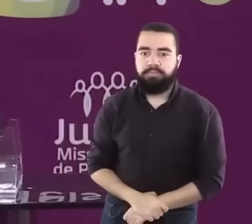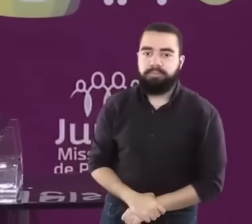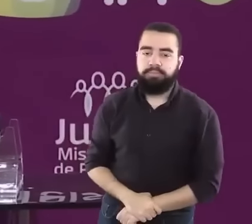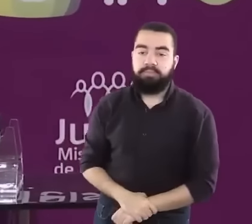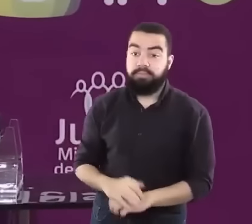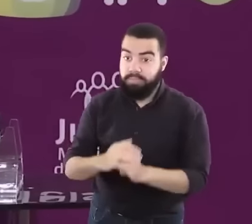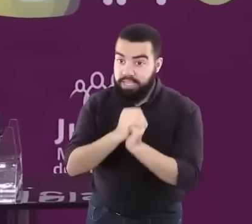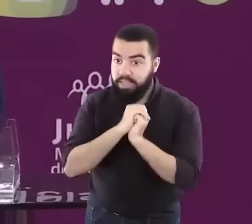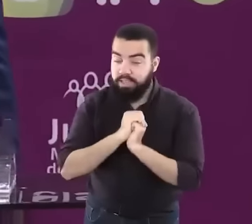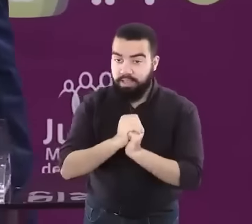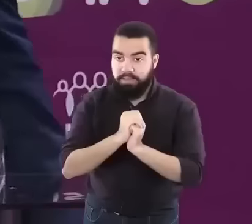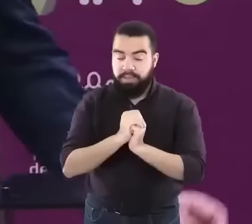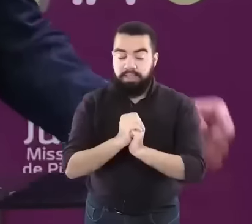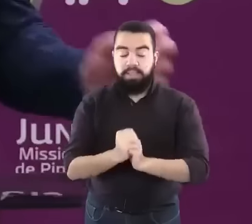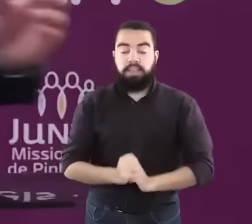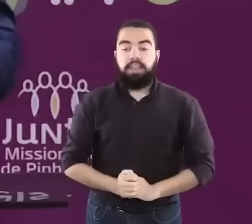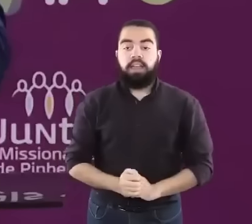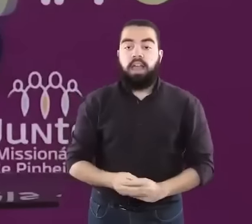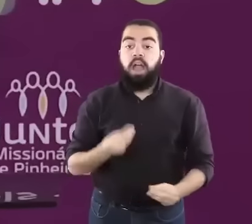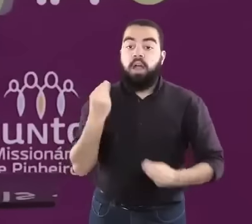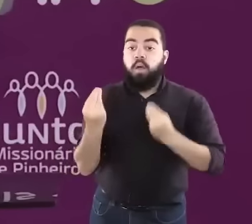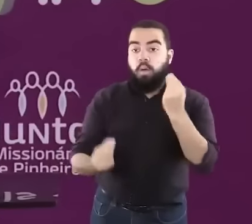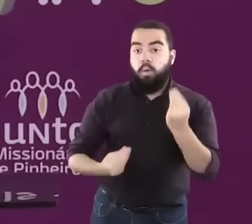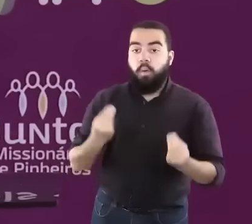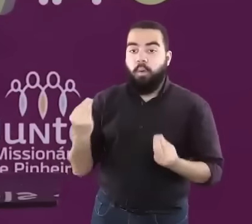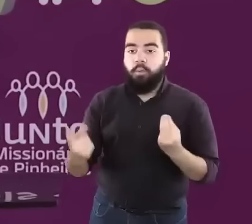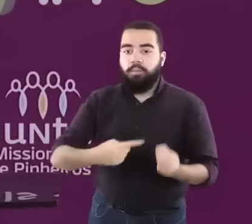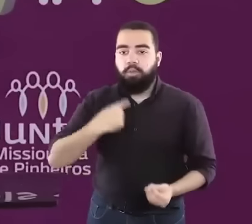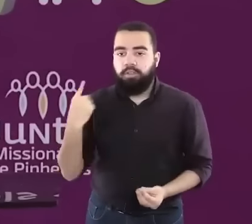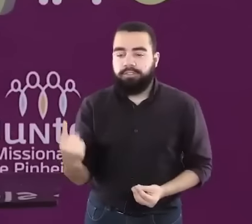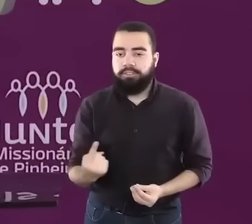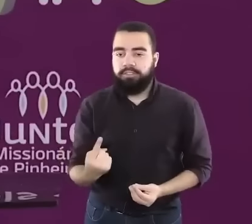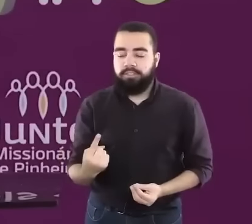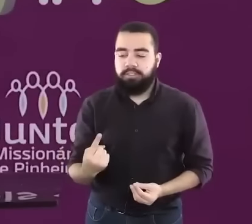Amém como é que a gente aplica esse pmo